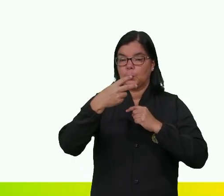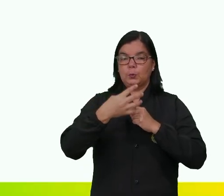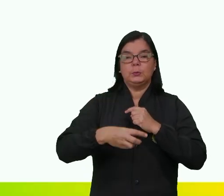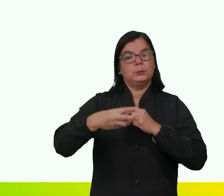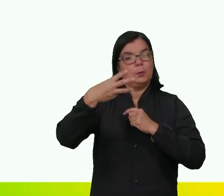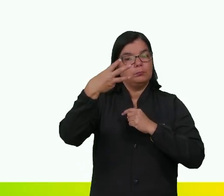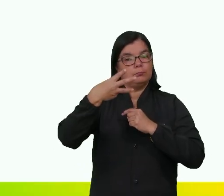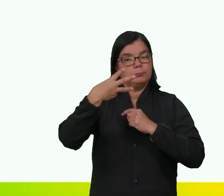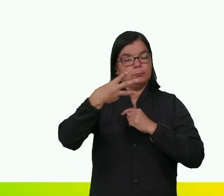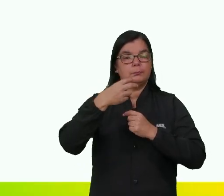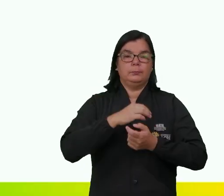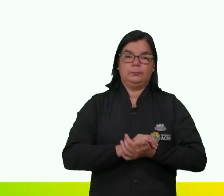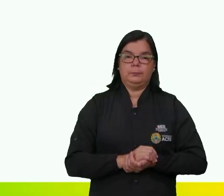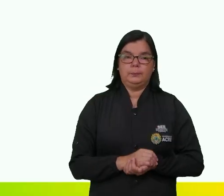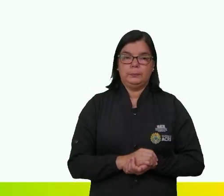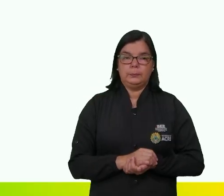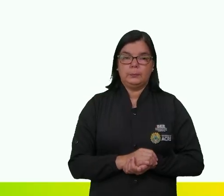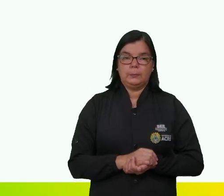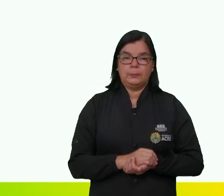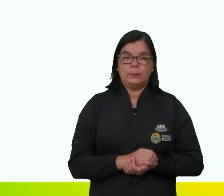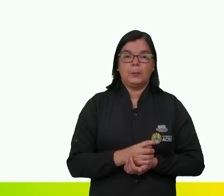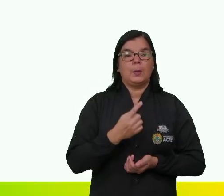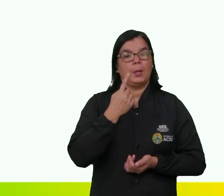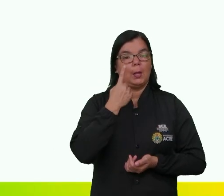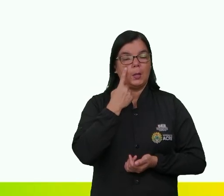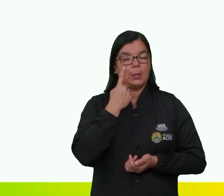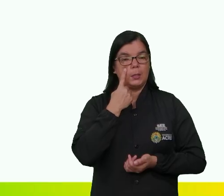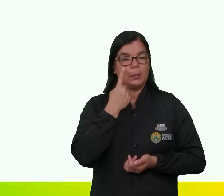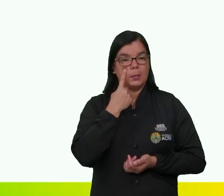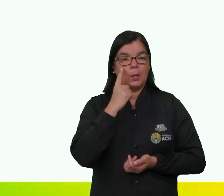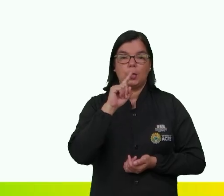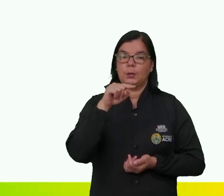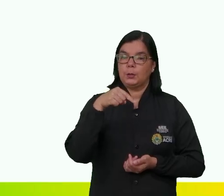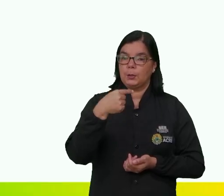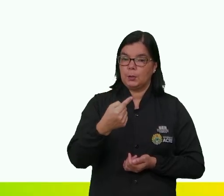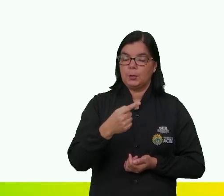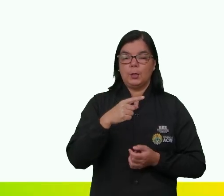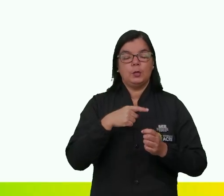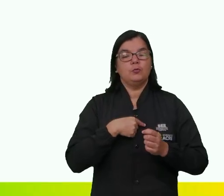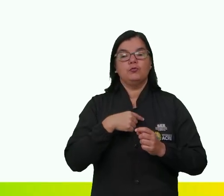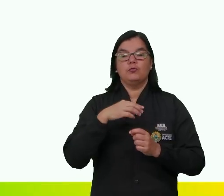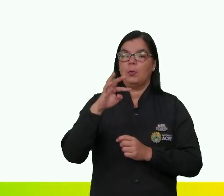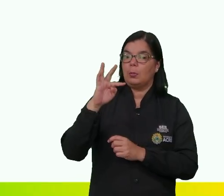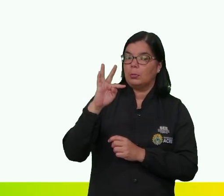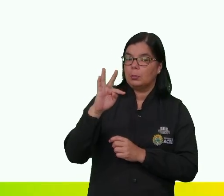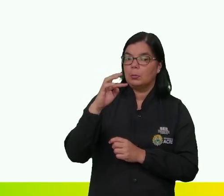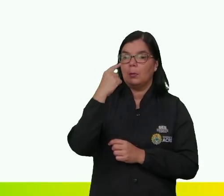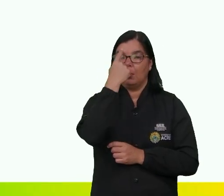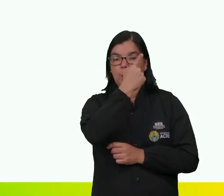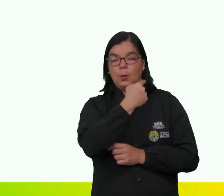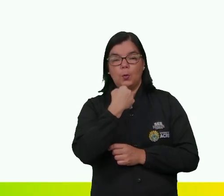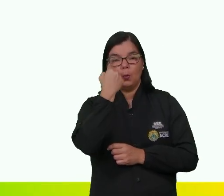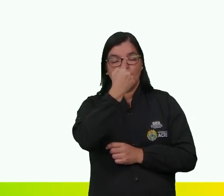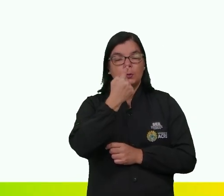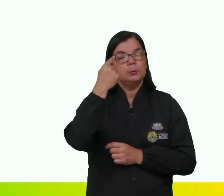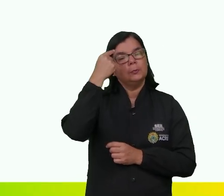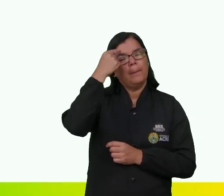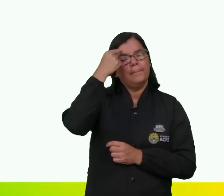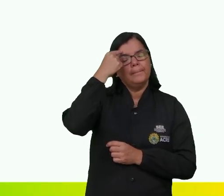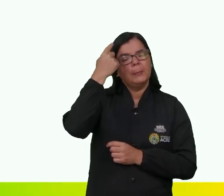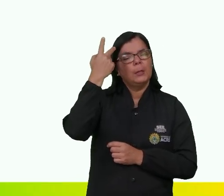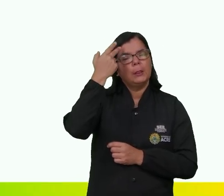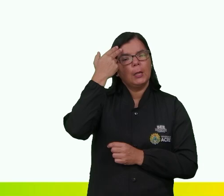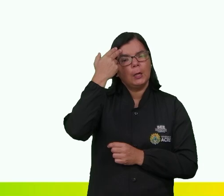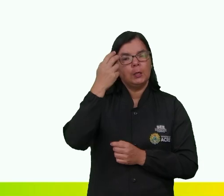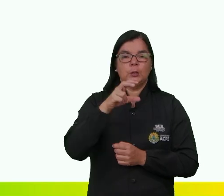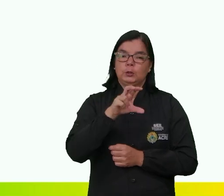cubo. Então, aqui, depois de t horas, é natural nós pensarmos que existe